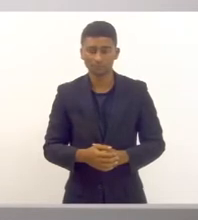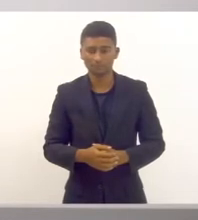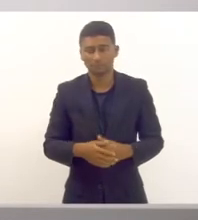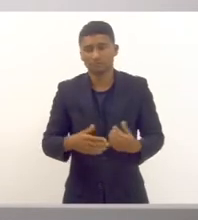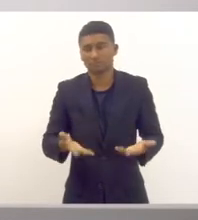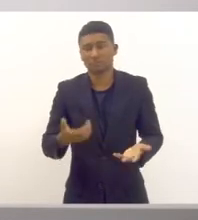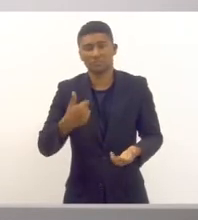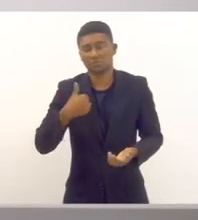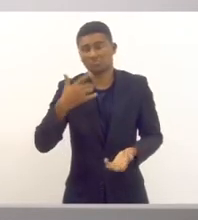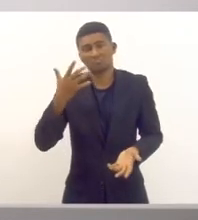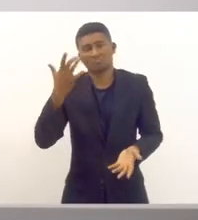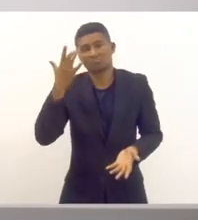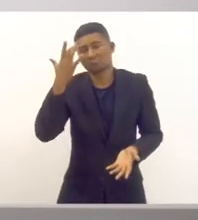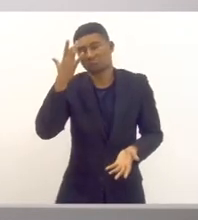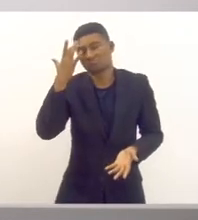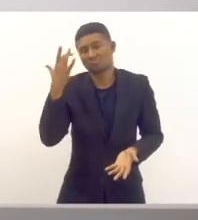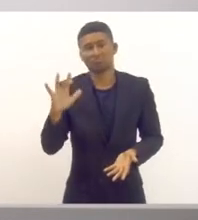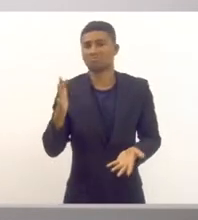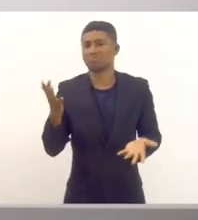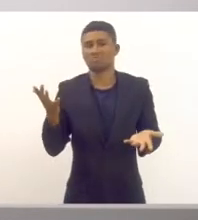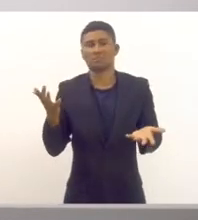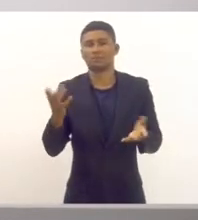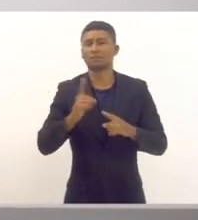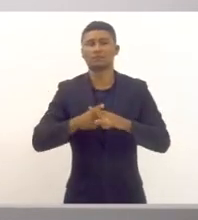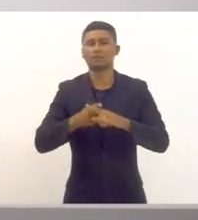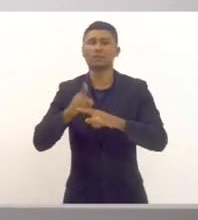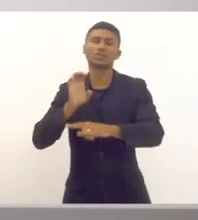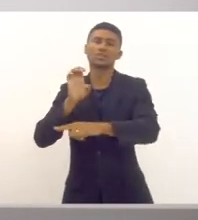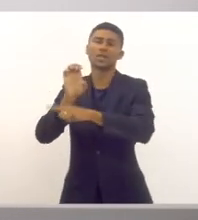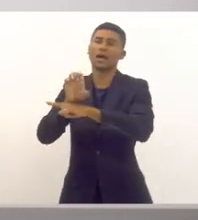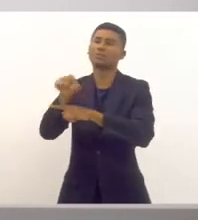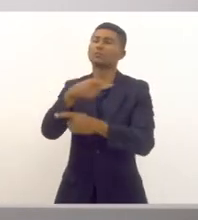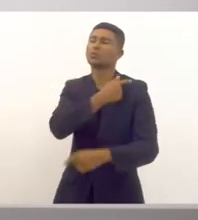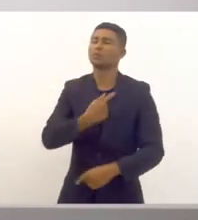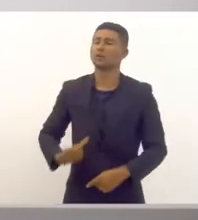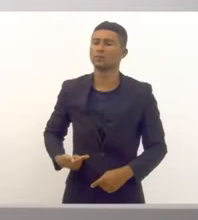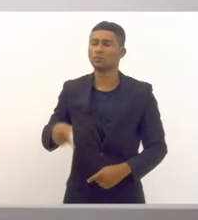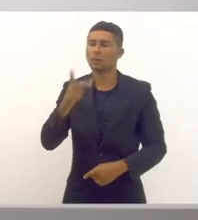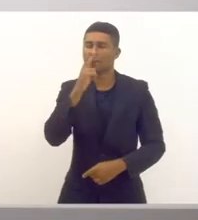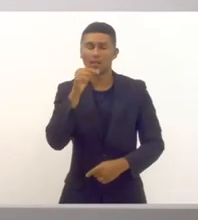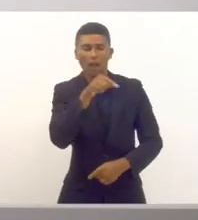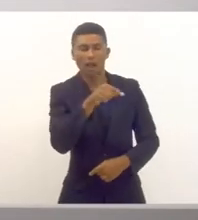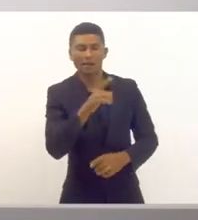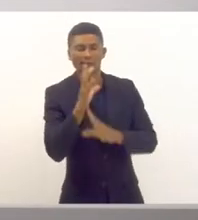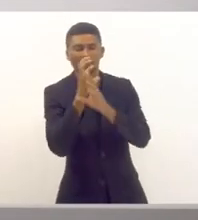Eu não consigo entender que conta que o Estado faz para continuar mantendo